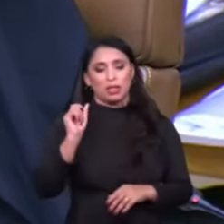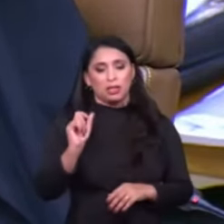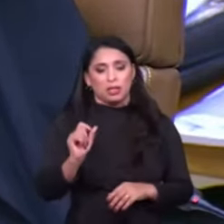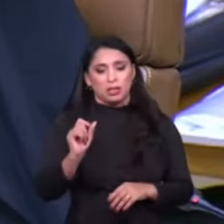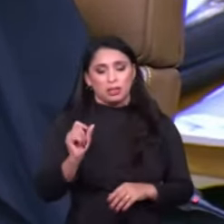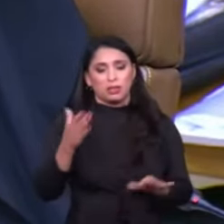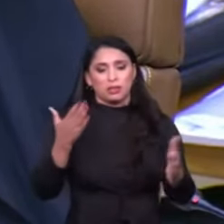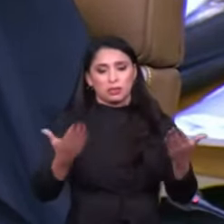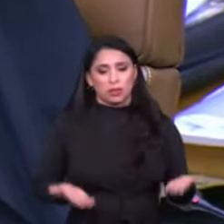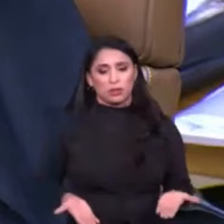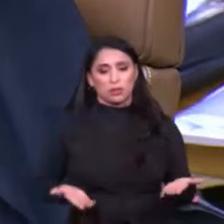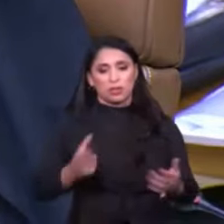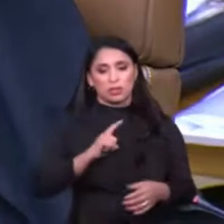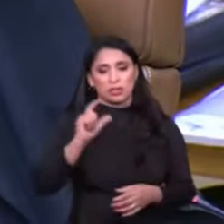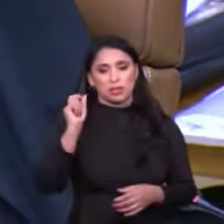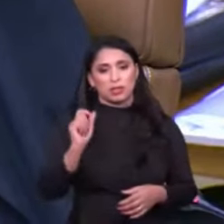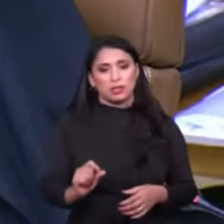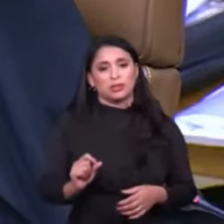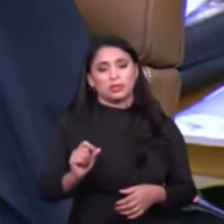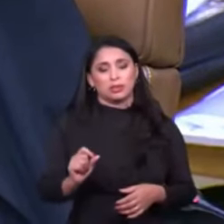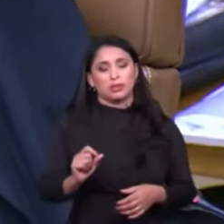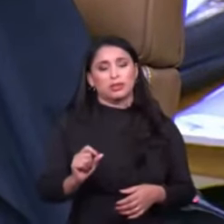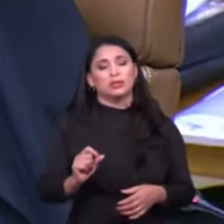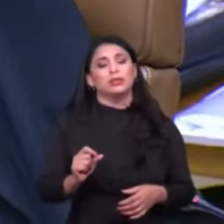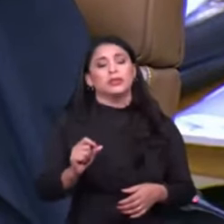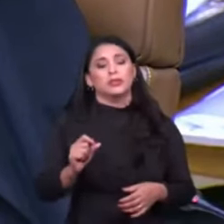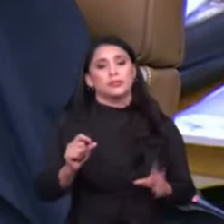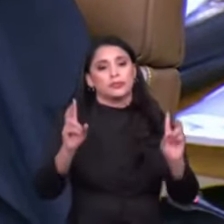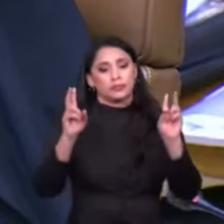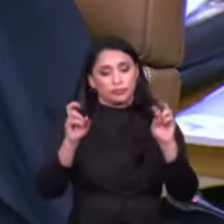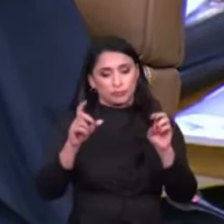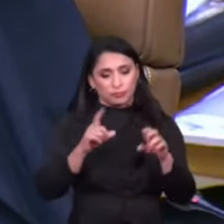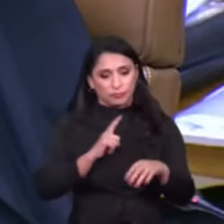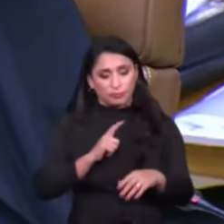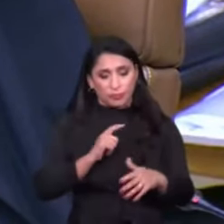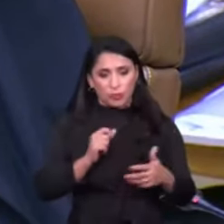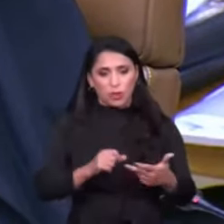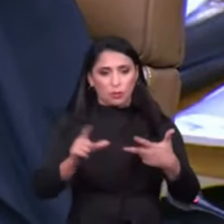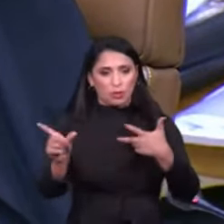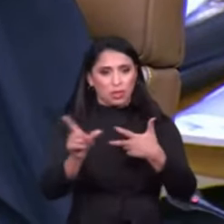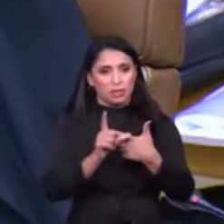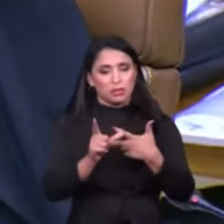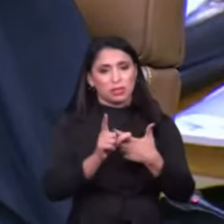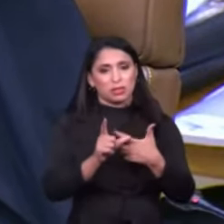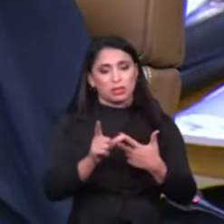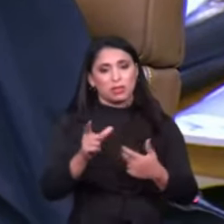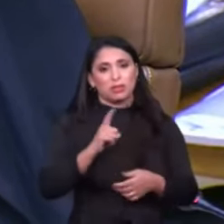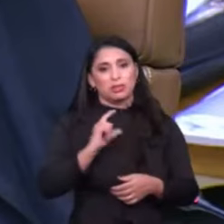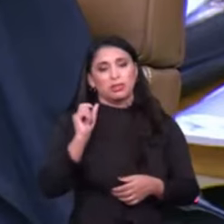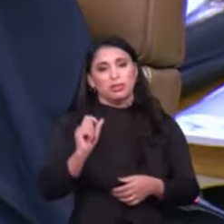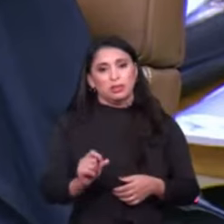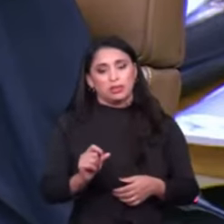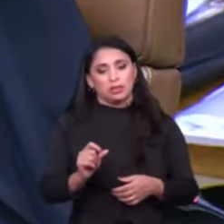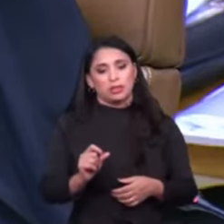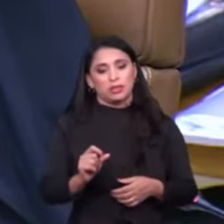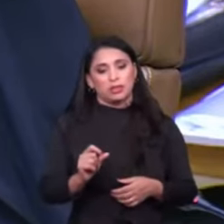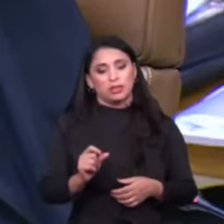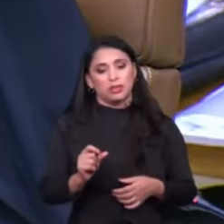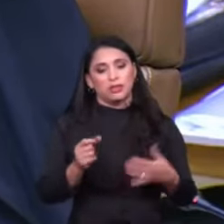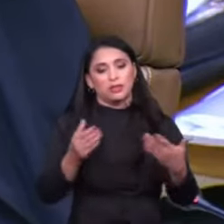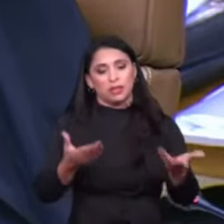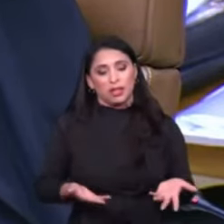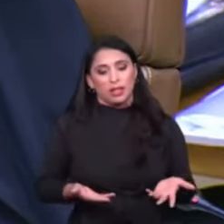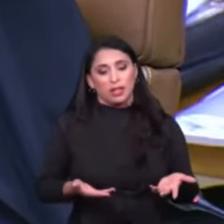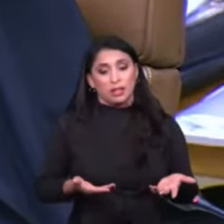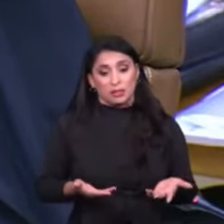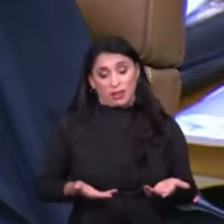da Lei 11.343 deve ser tratada, penso eu, pelo Poder Legislativo, em sua função típica, não se configurando